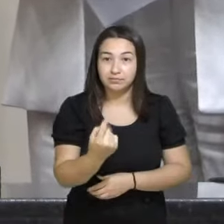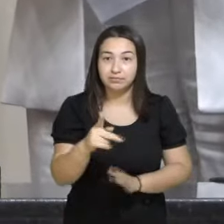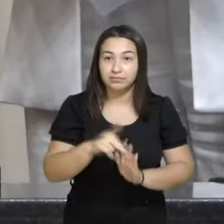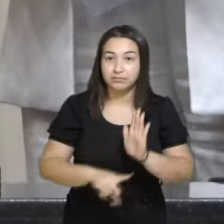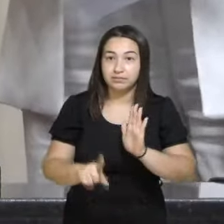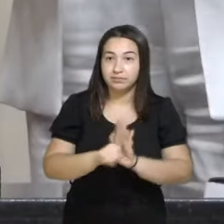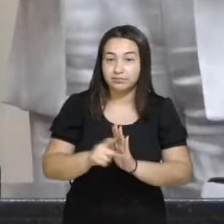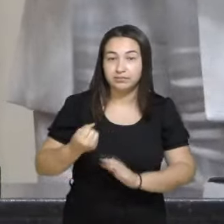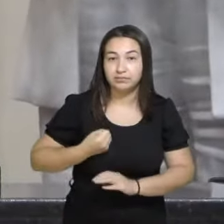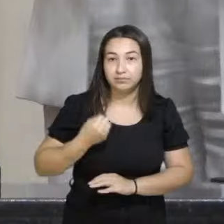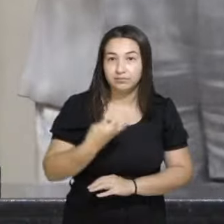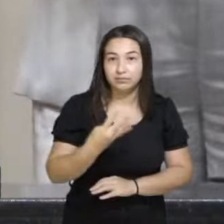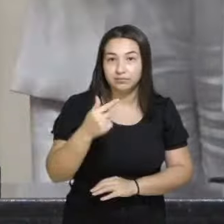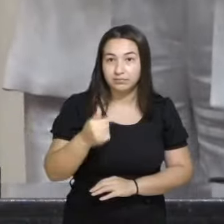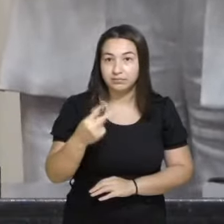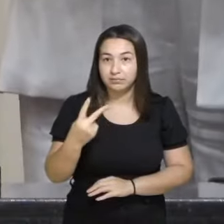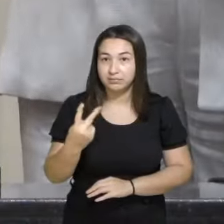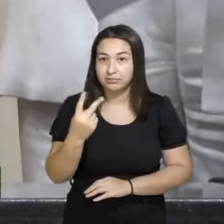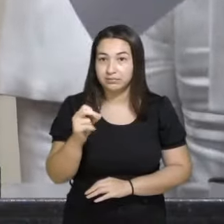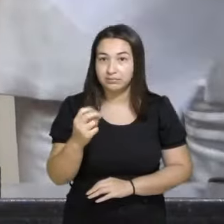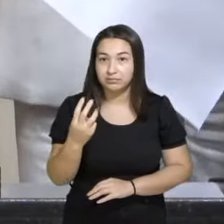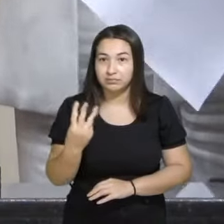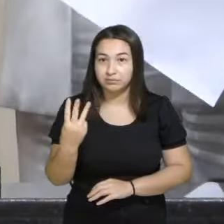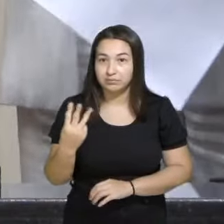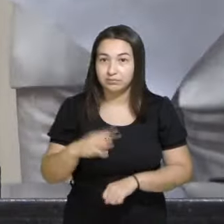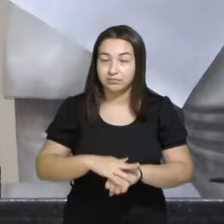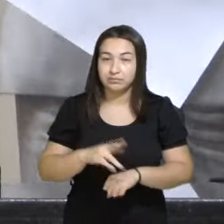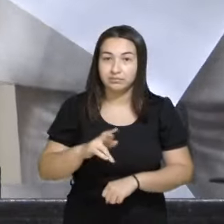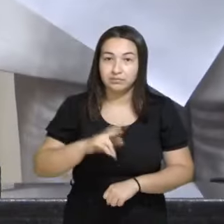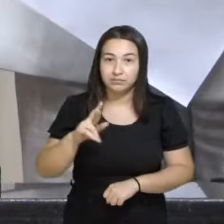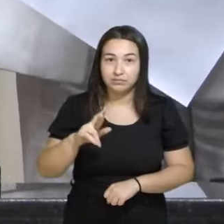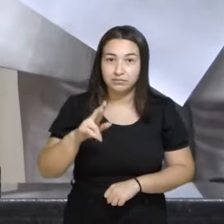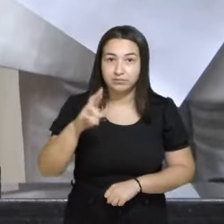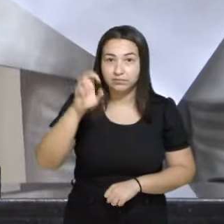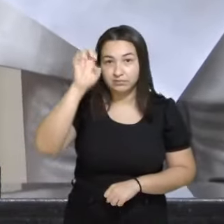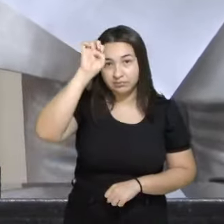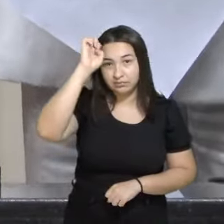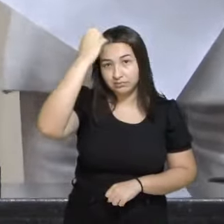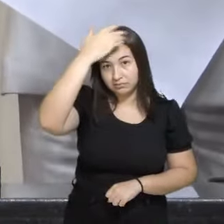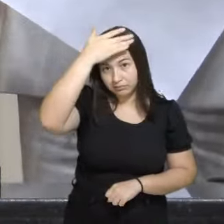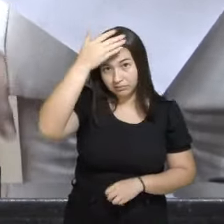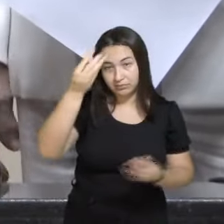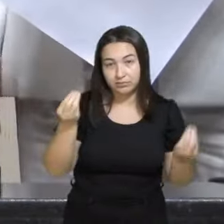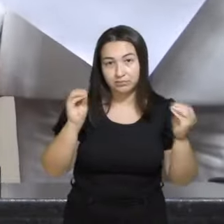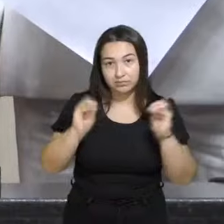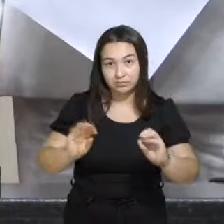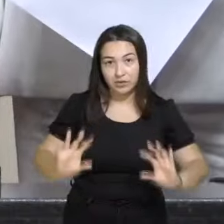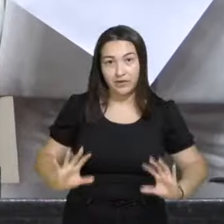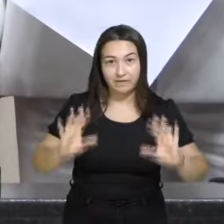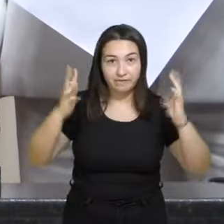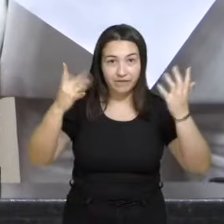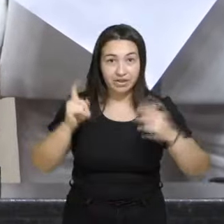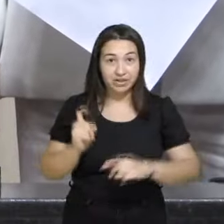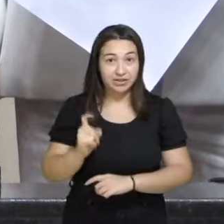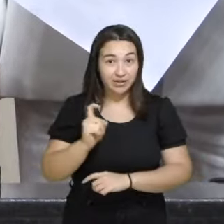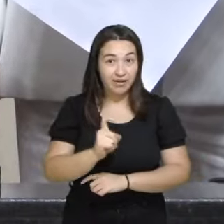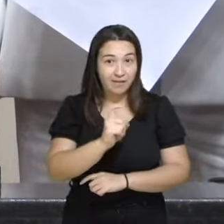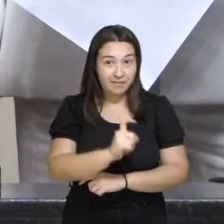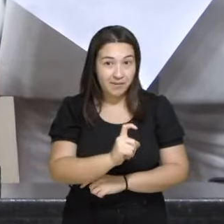de lei 472/2023, autoria deputado Emerson Stein, institui o Festival do Camarão, onde é preparado